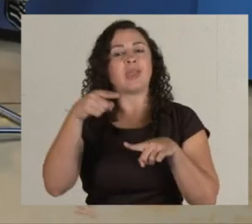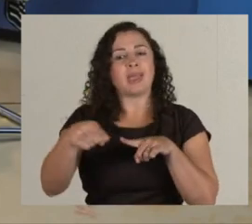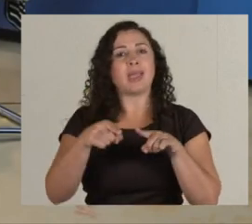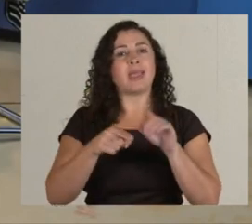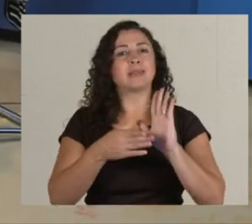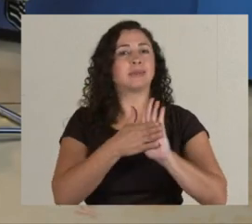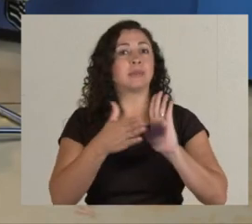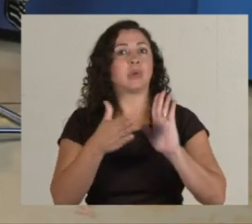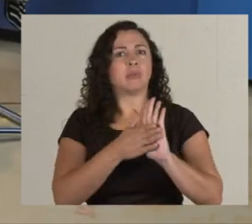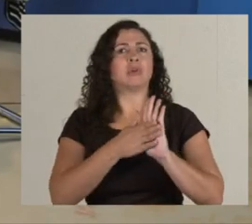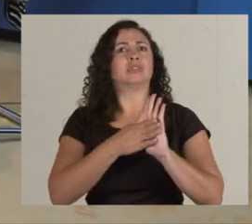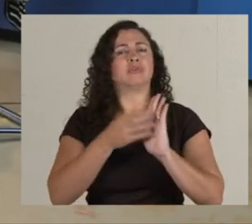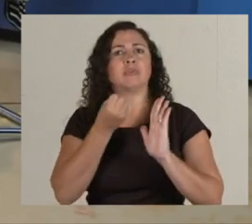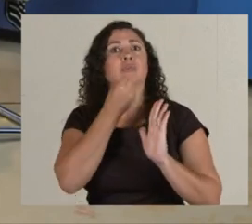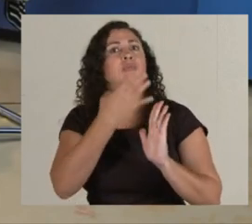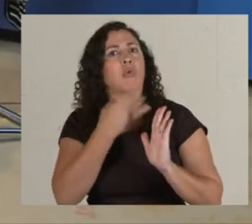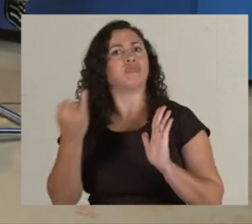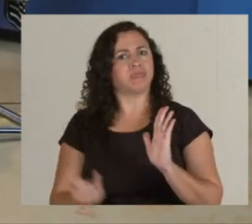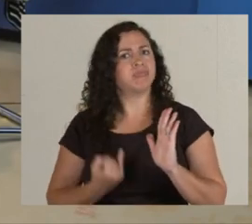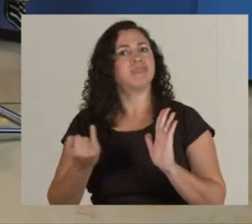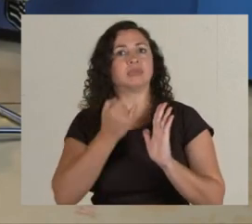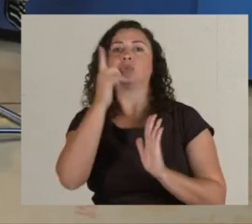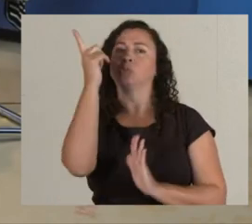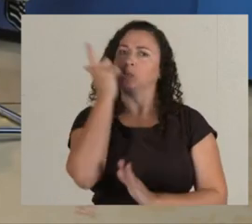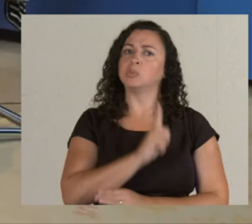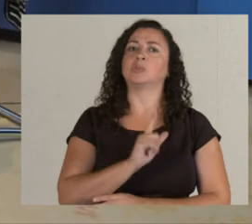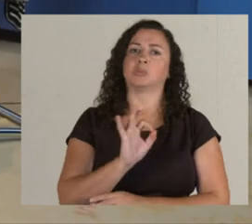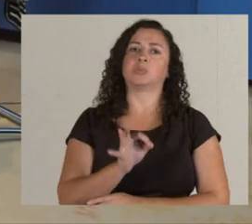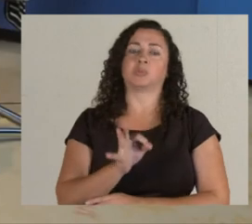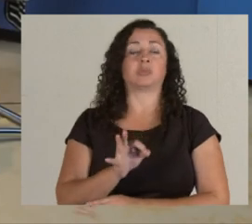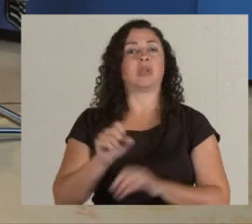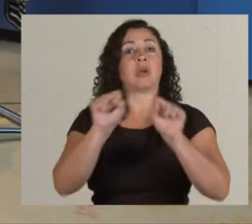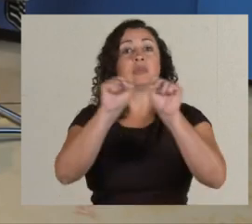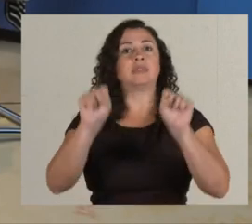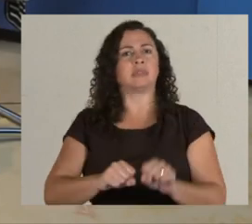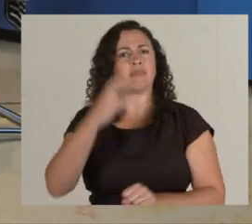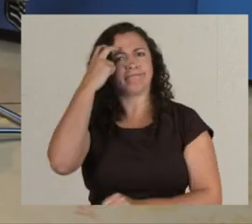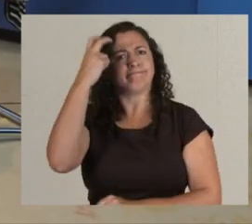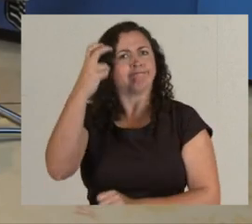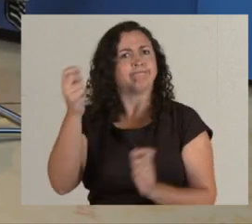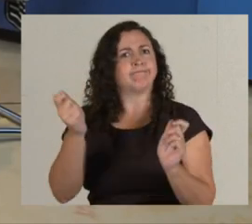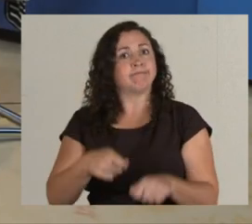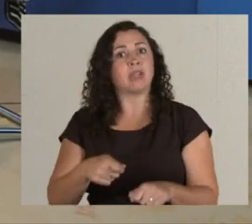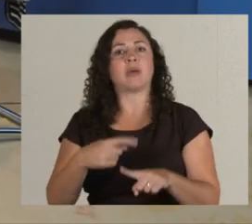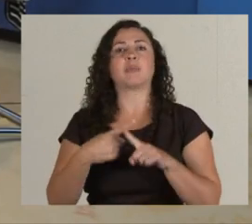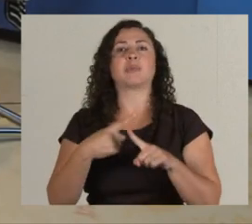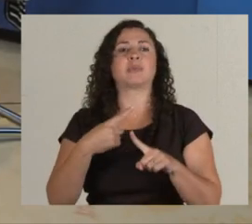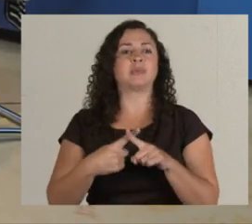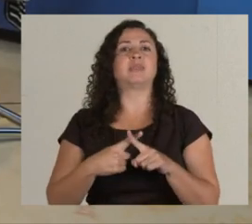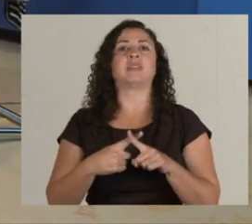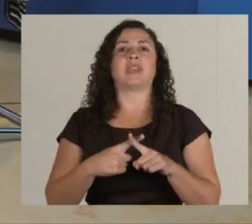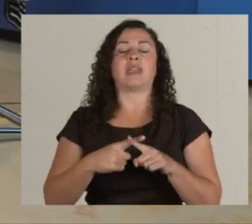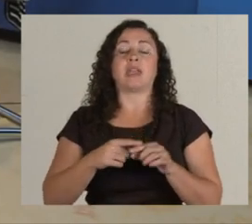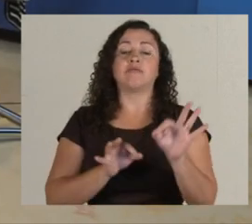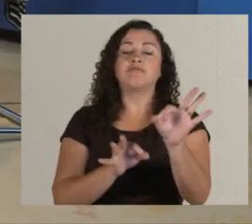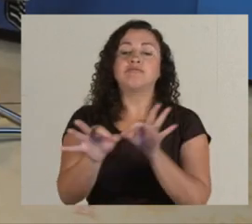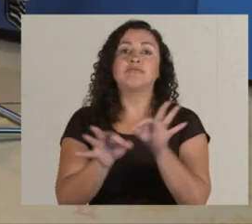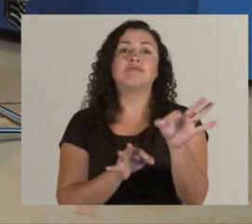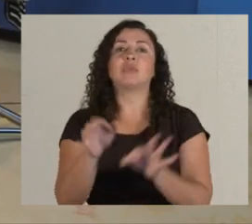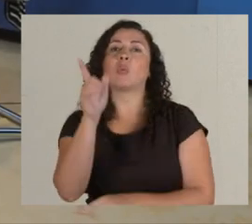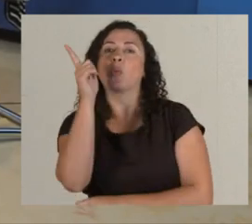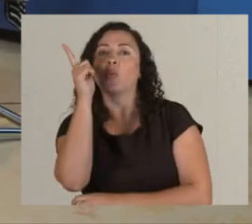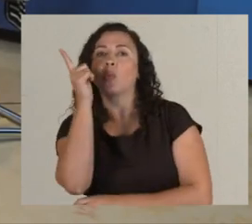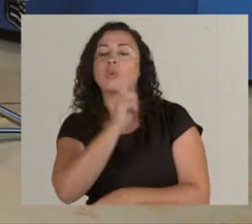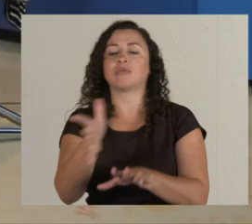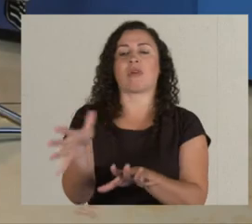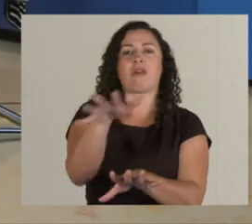ele foi extremamente bem sucedido, é um sistema bastante inteligente do ponto de vista de promover